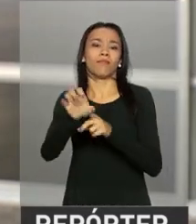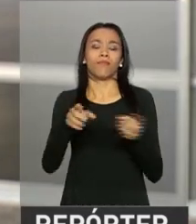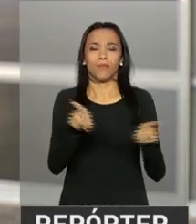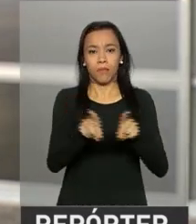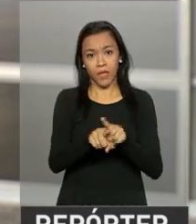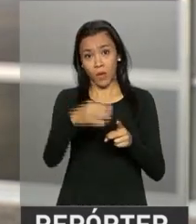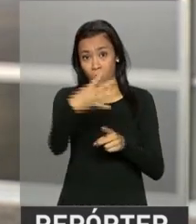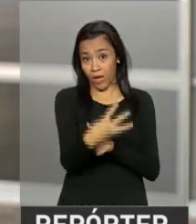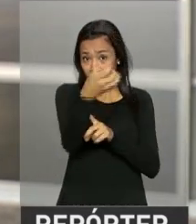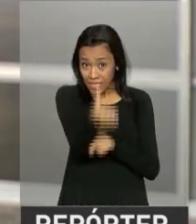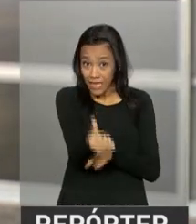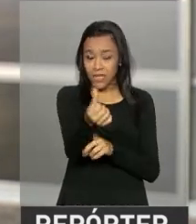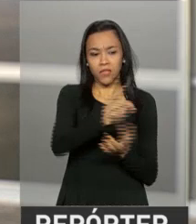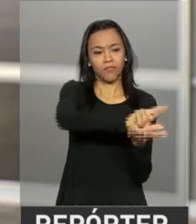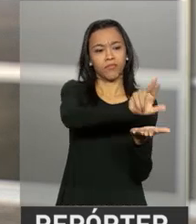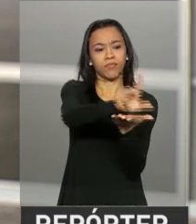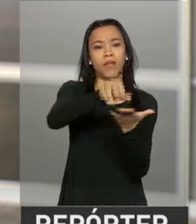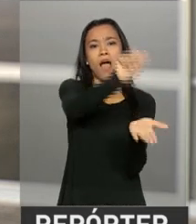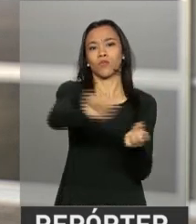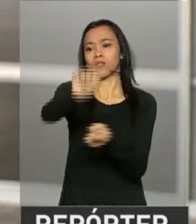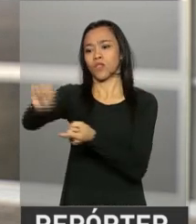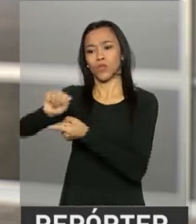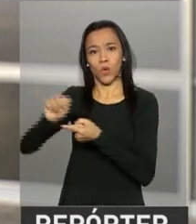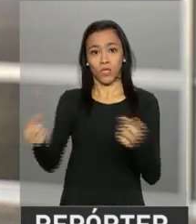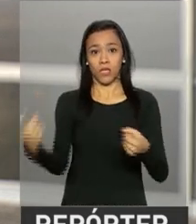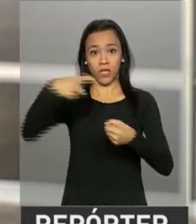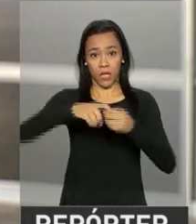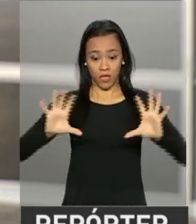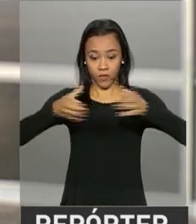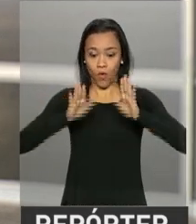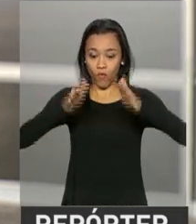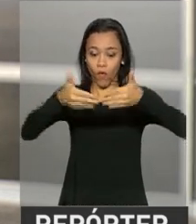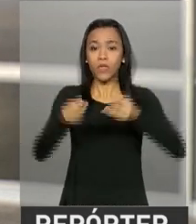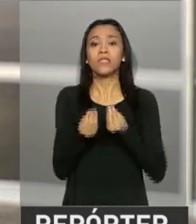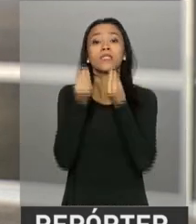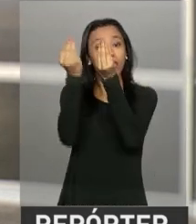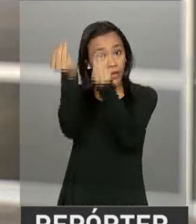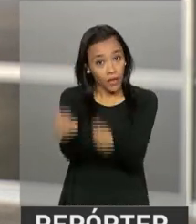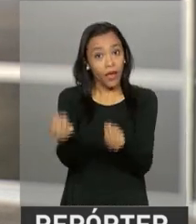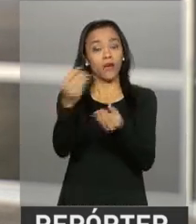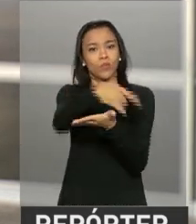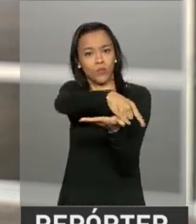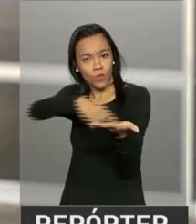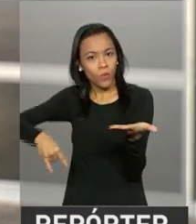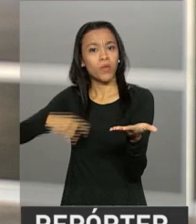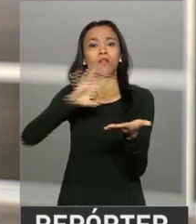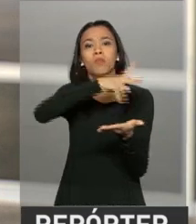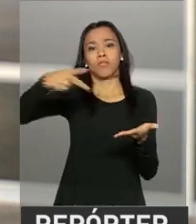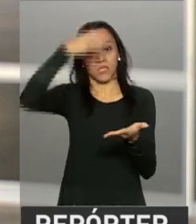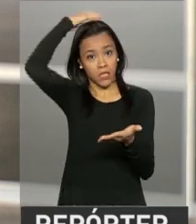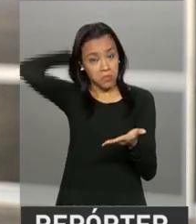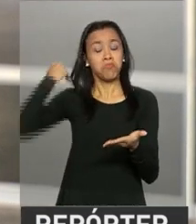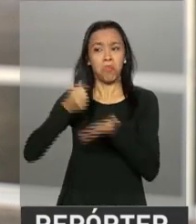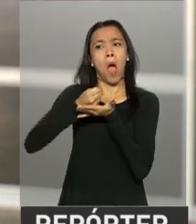evento, 46 associações ligadas ao agronegócio entregaram ao presidente Michel Temer um manifesto de apoio ao